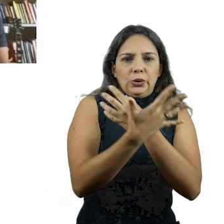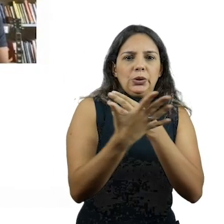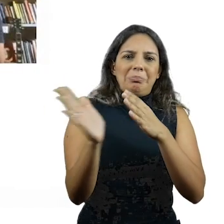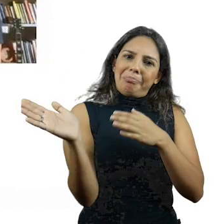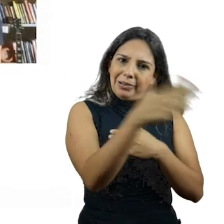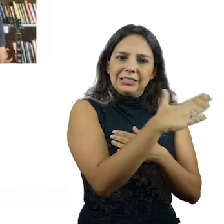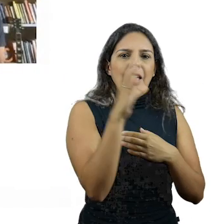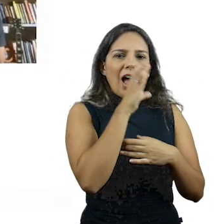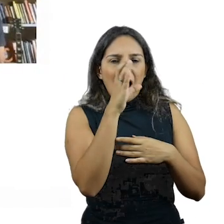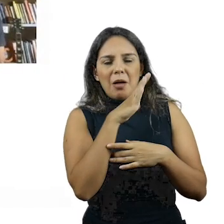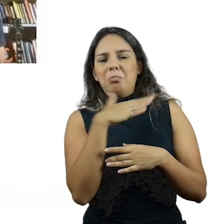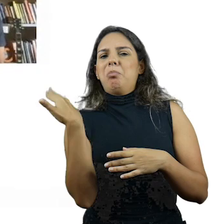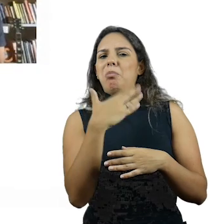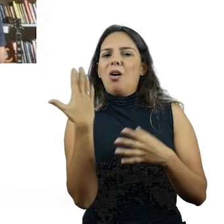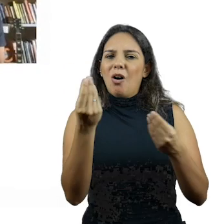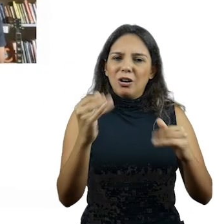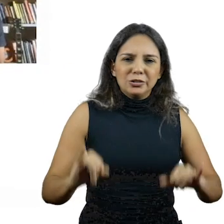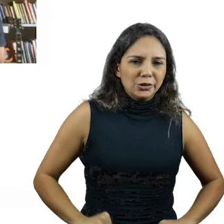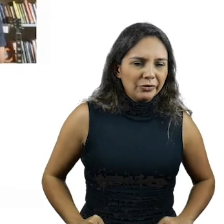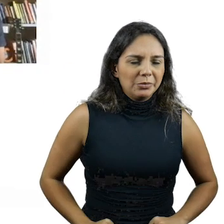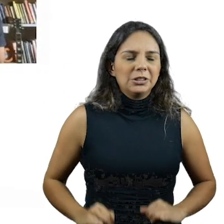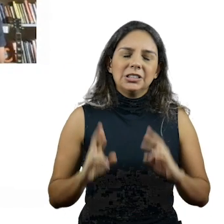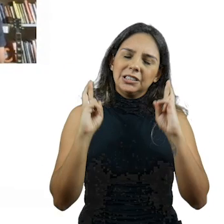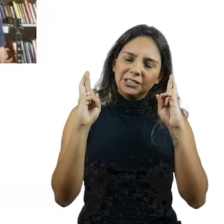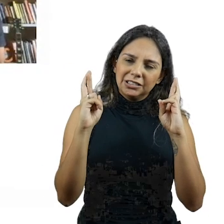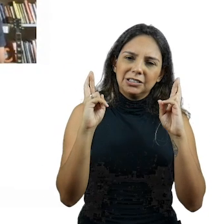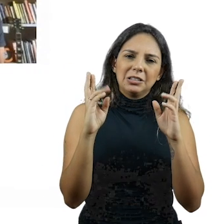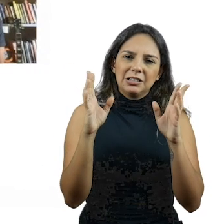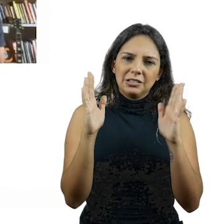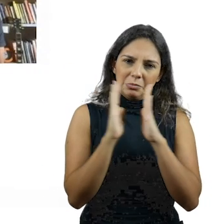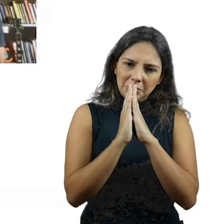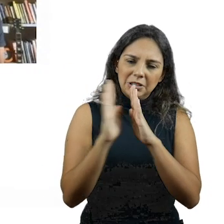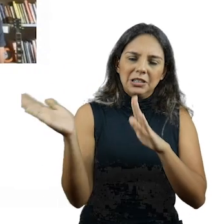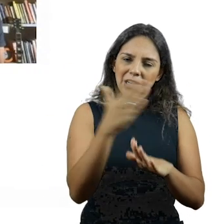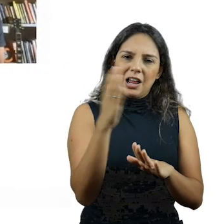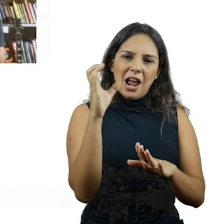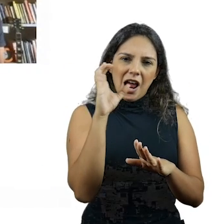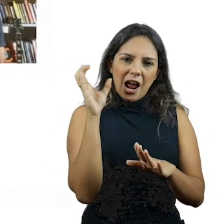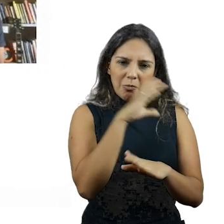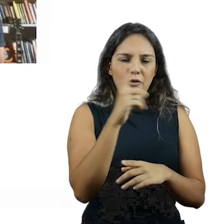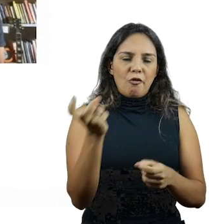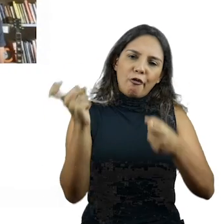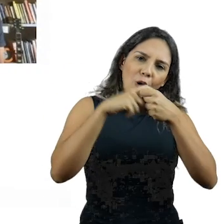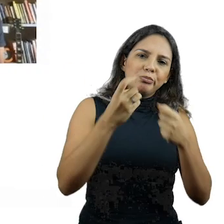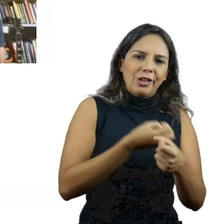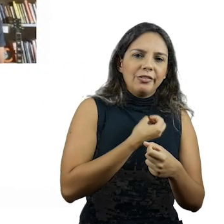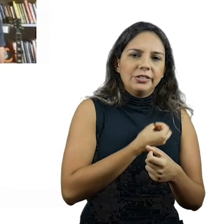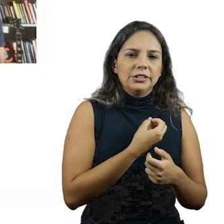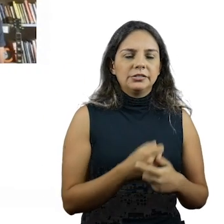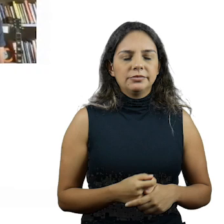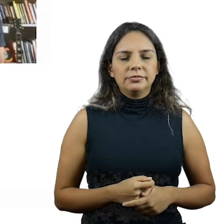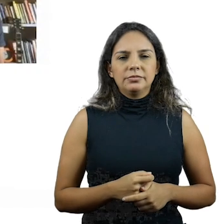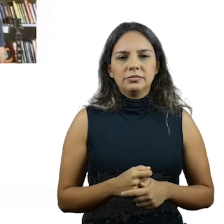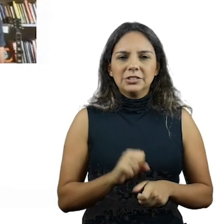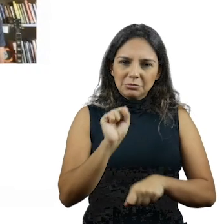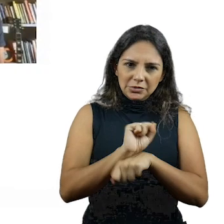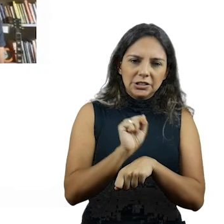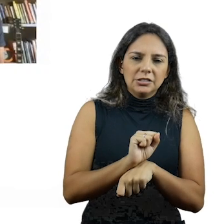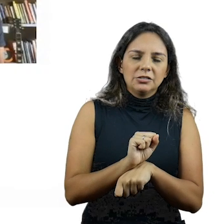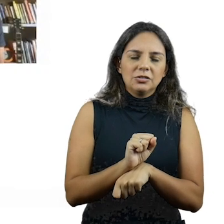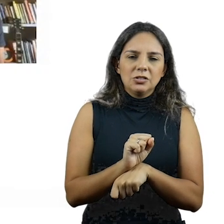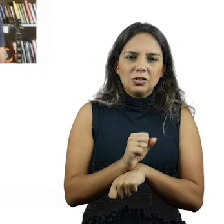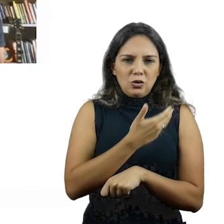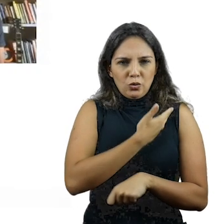de tantas mortes, tanto sofrimento, e a gente possa retomar a vida. E esperando que